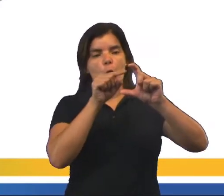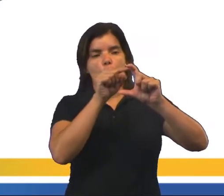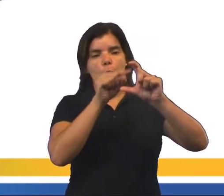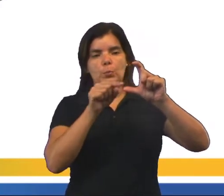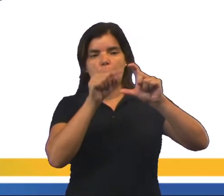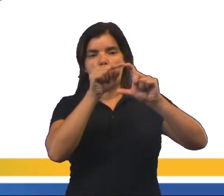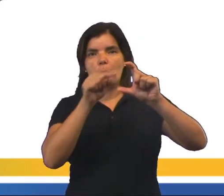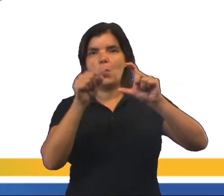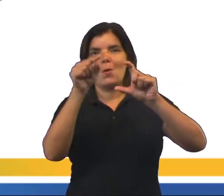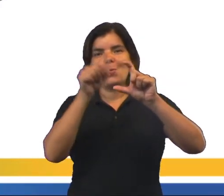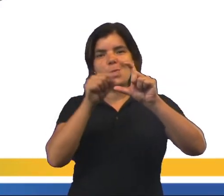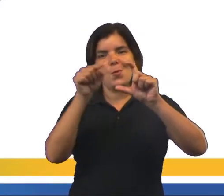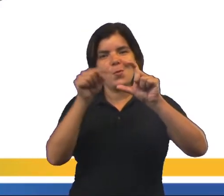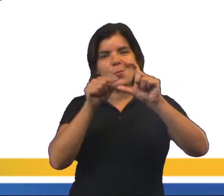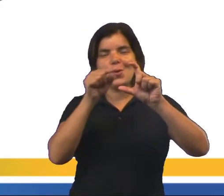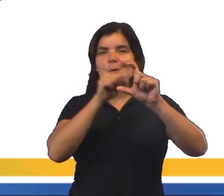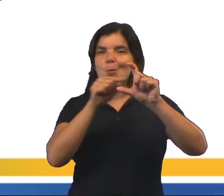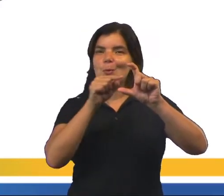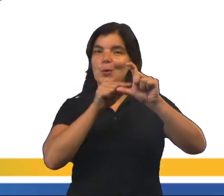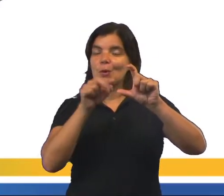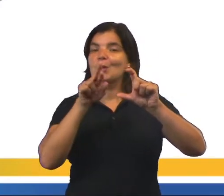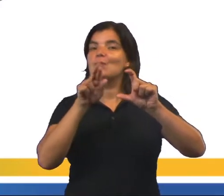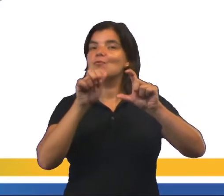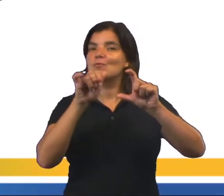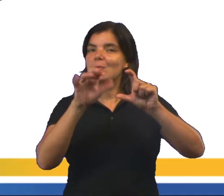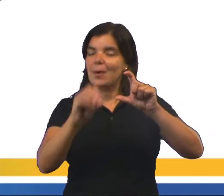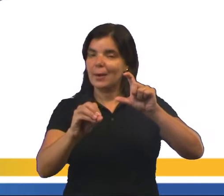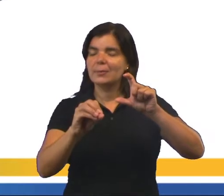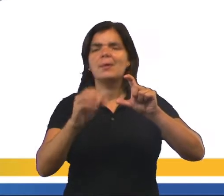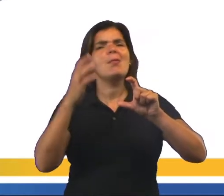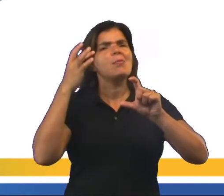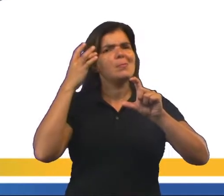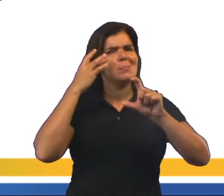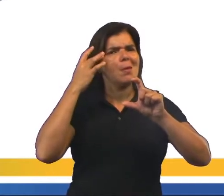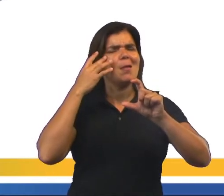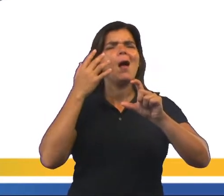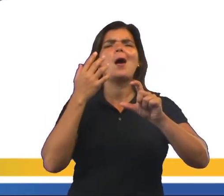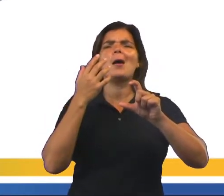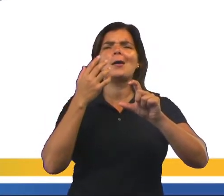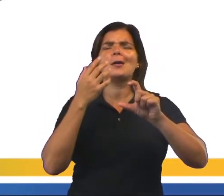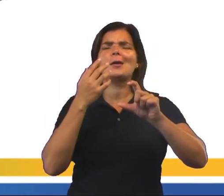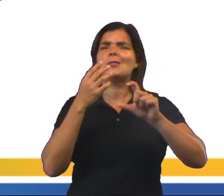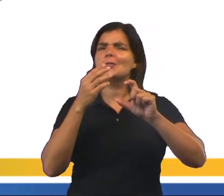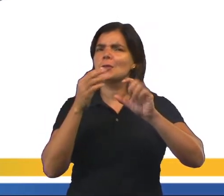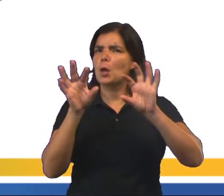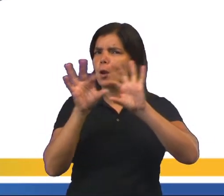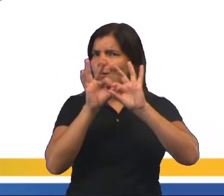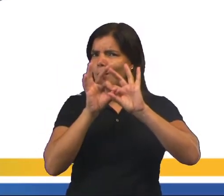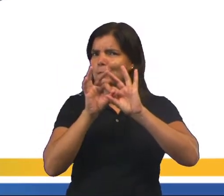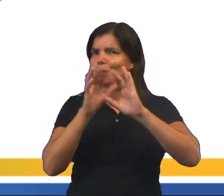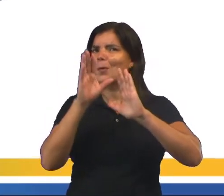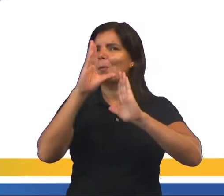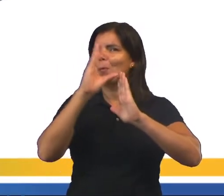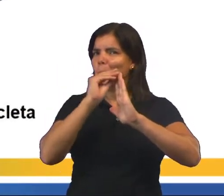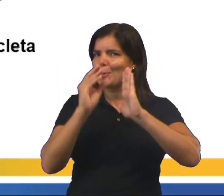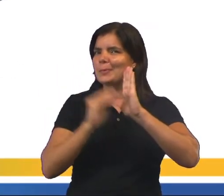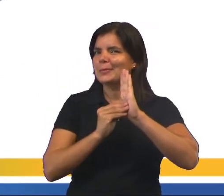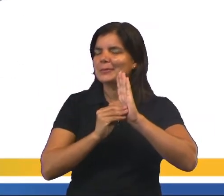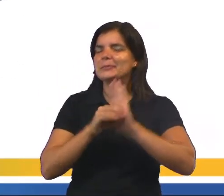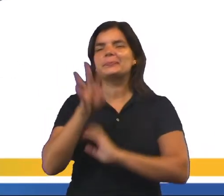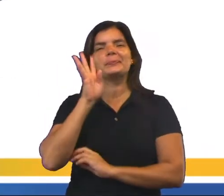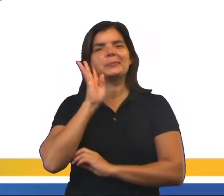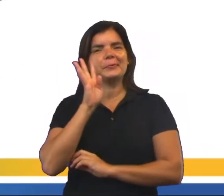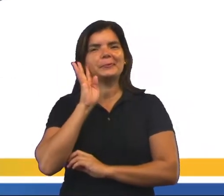até a borda da nossa roda chamam de raio, não é isso? Será que tem alguma coisa a ver com o nosso conteúdo, nosso assunto? Bem interessante,